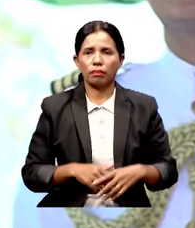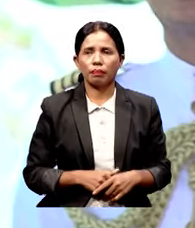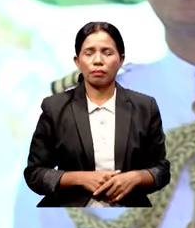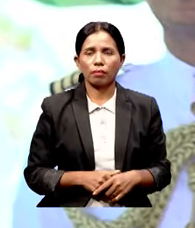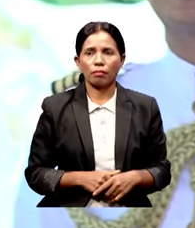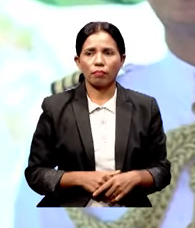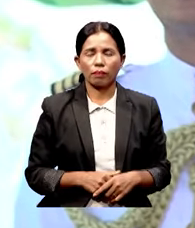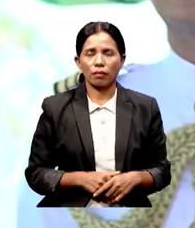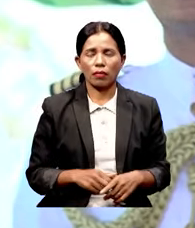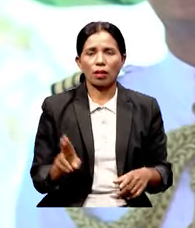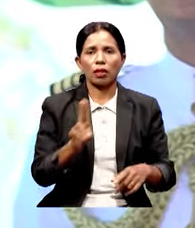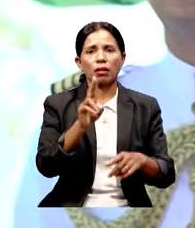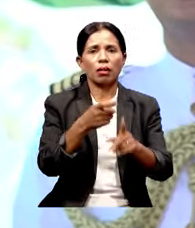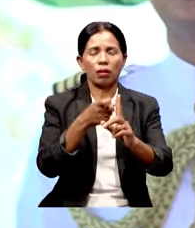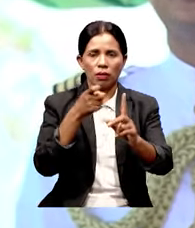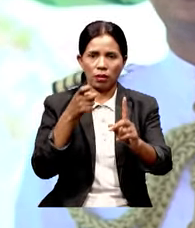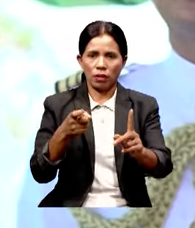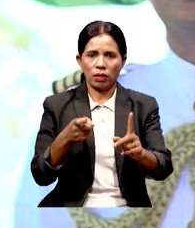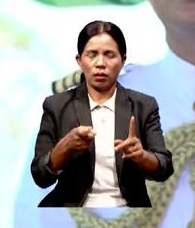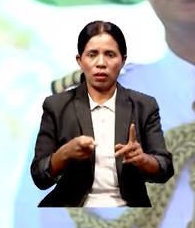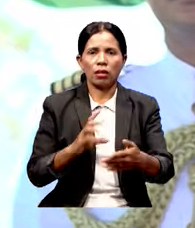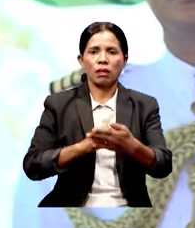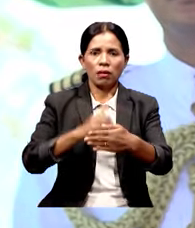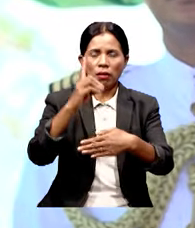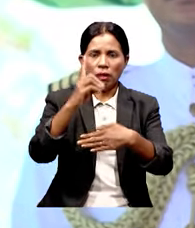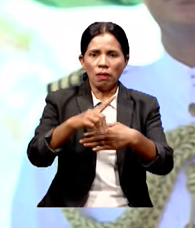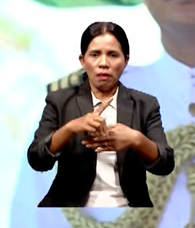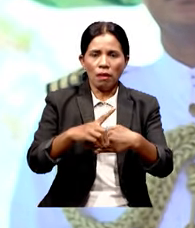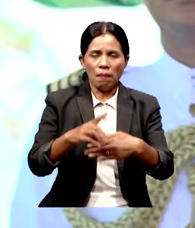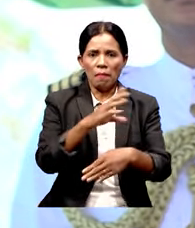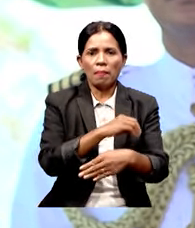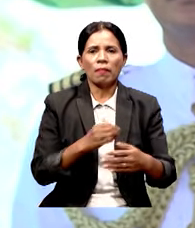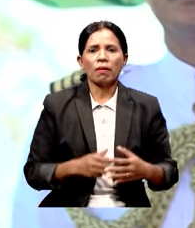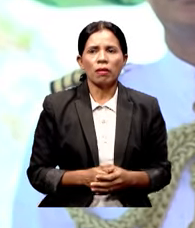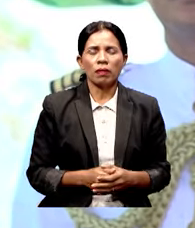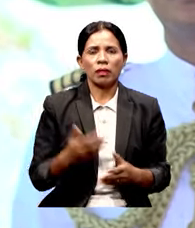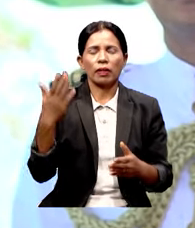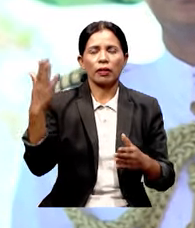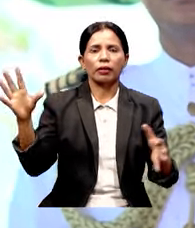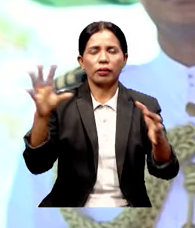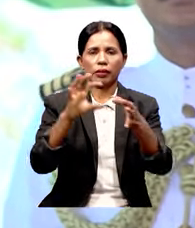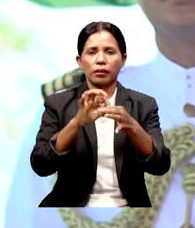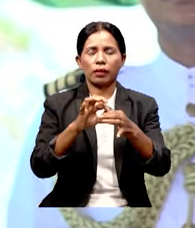Use narrativa estratégica, desenvolvimento força minha, criação ou